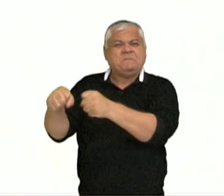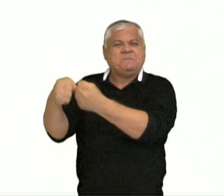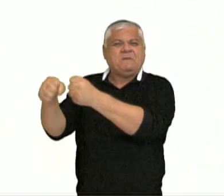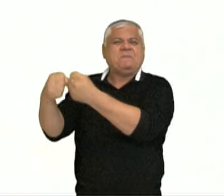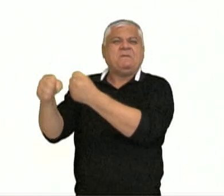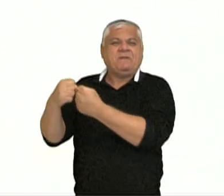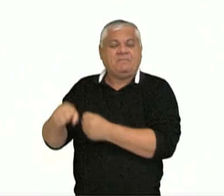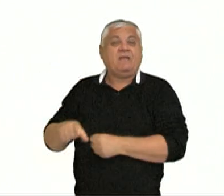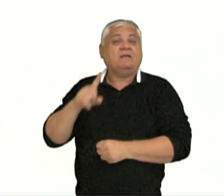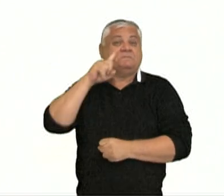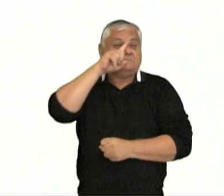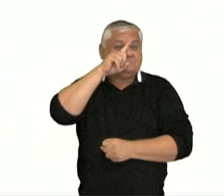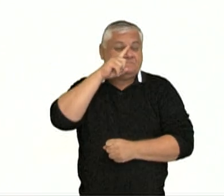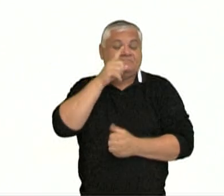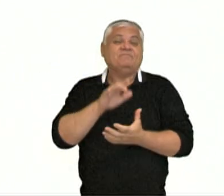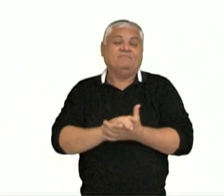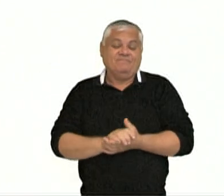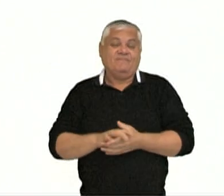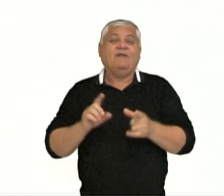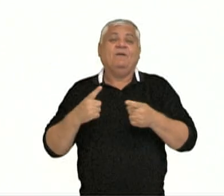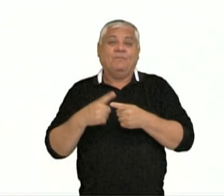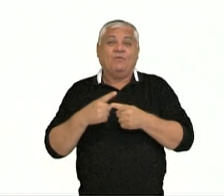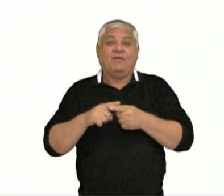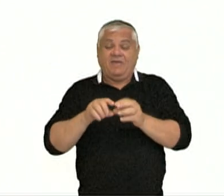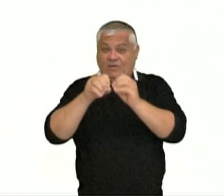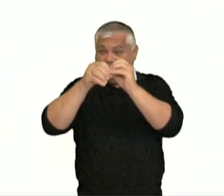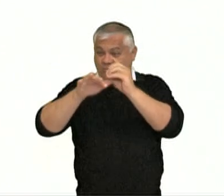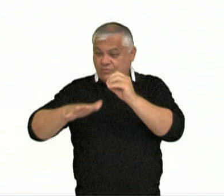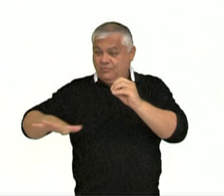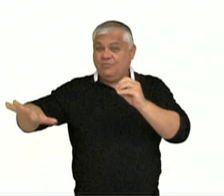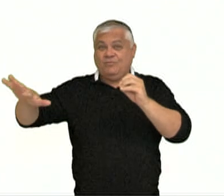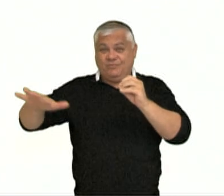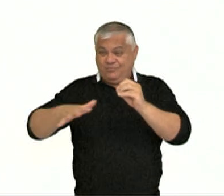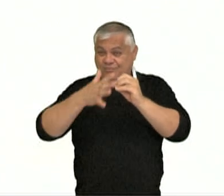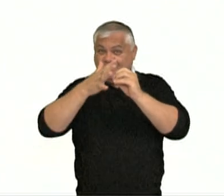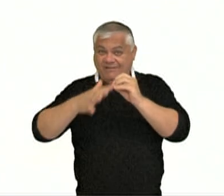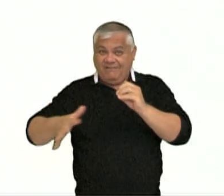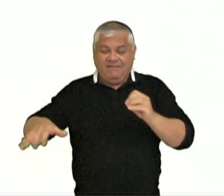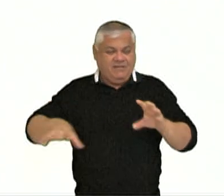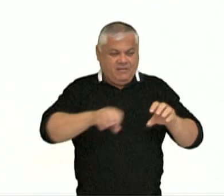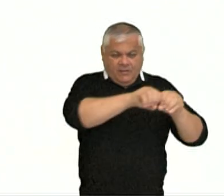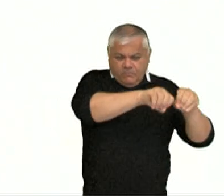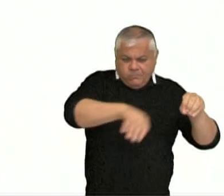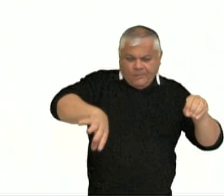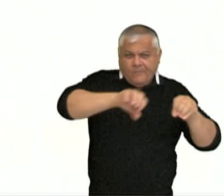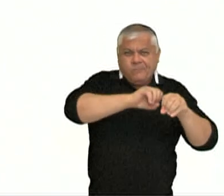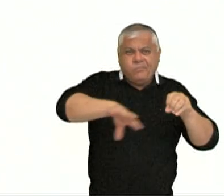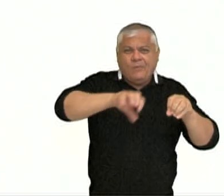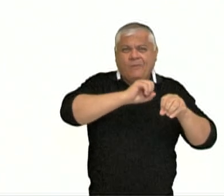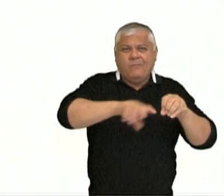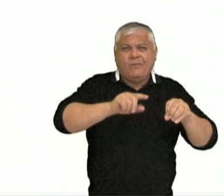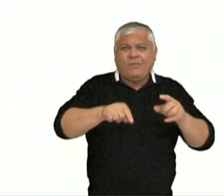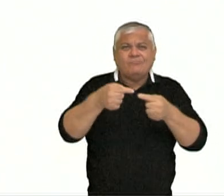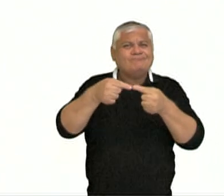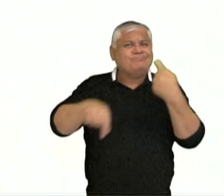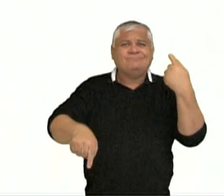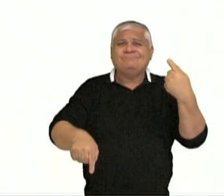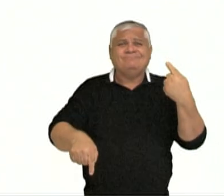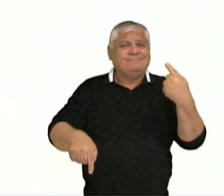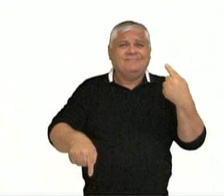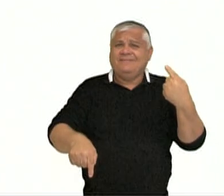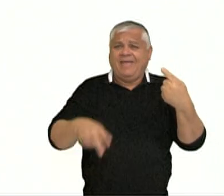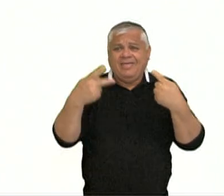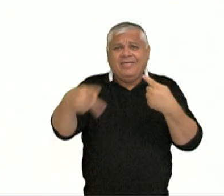riscos, né? Porque eu vou lançar ali partículas que fazem mal para os animais que vivem naquela área